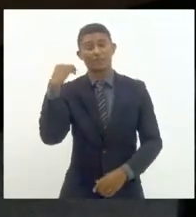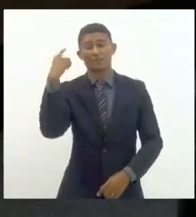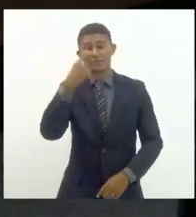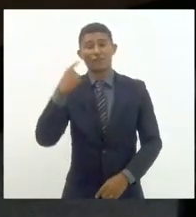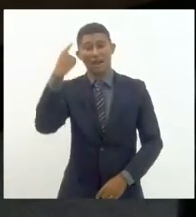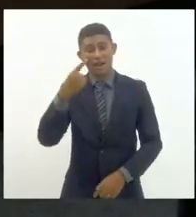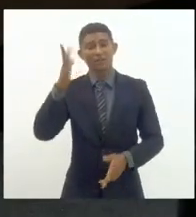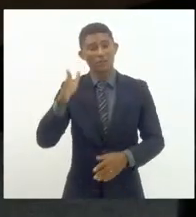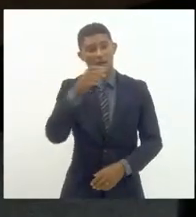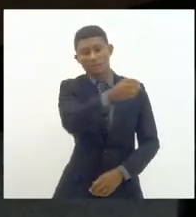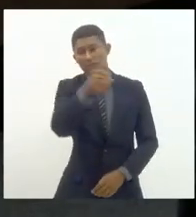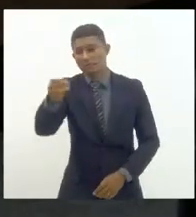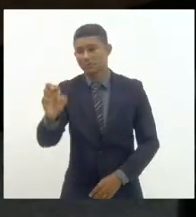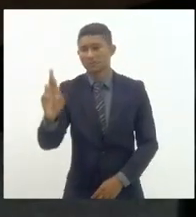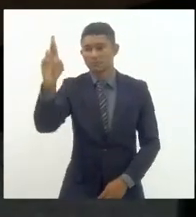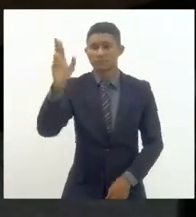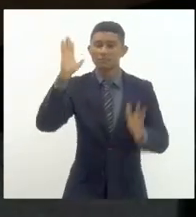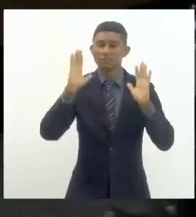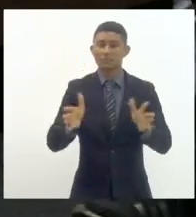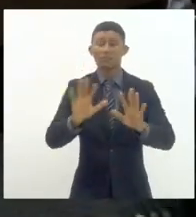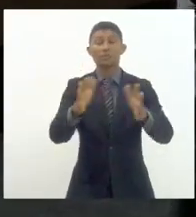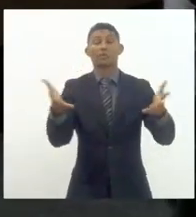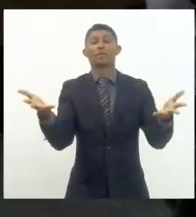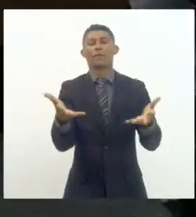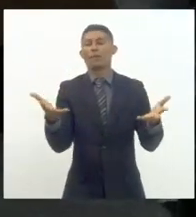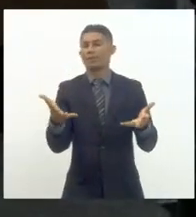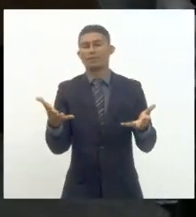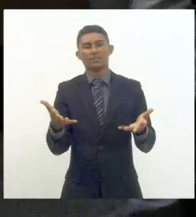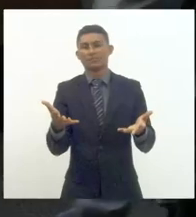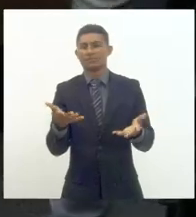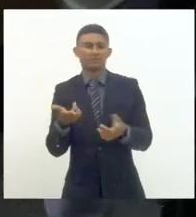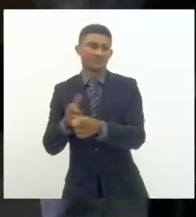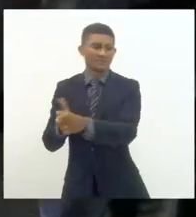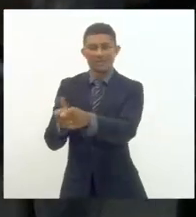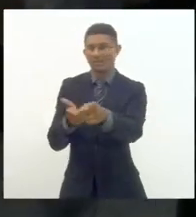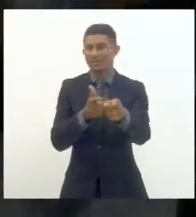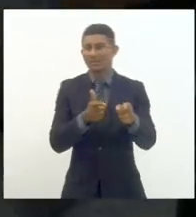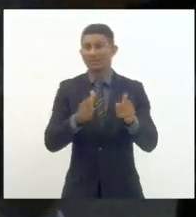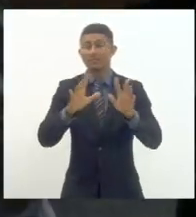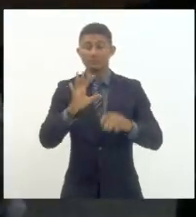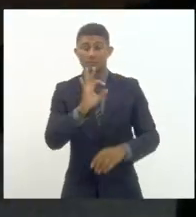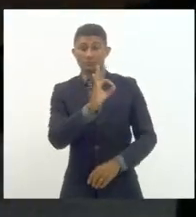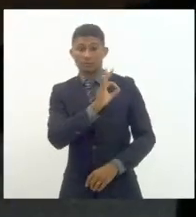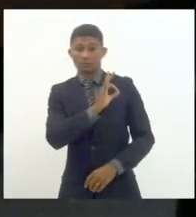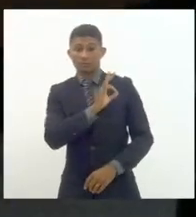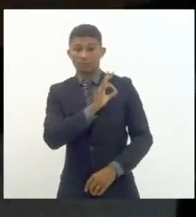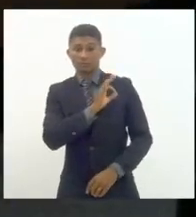Né? Até já teve. Mas hoje não acontece. Na civil,